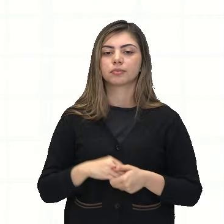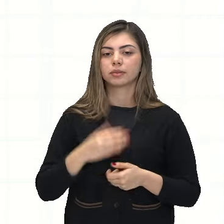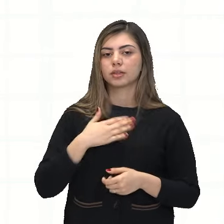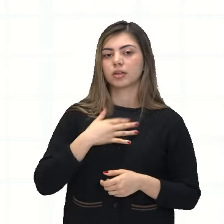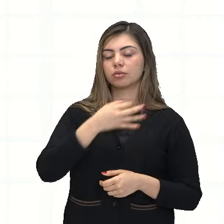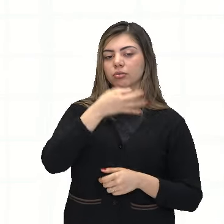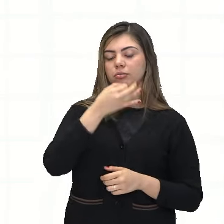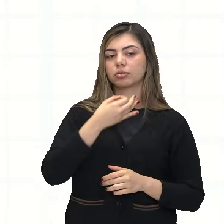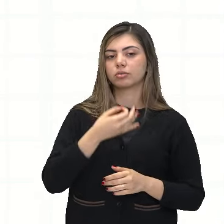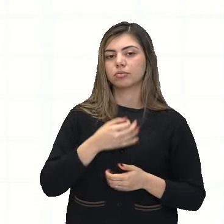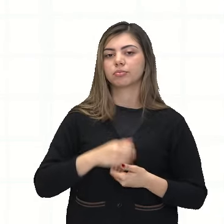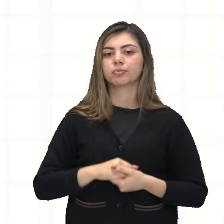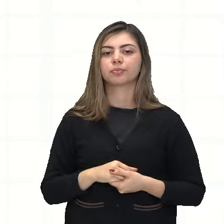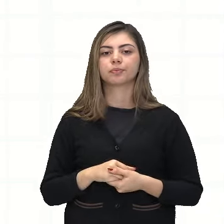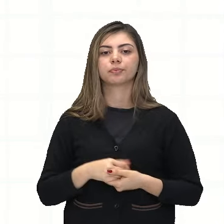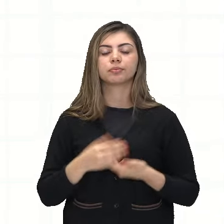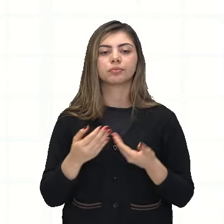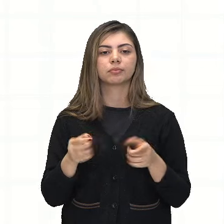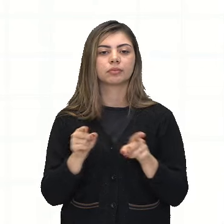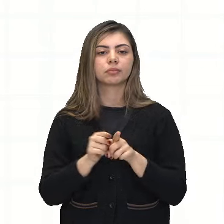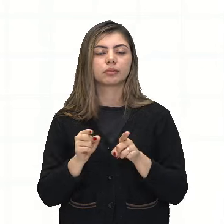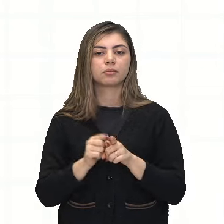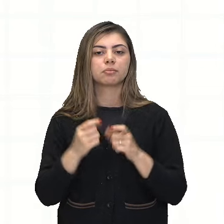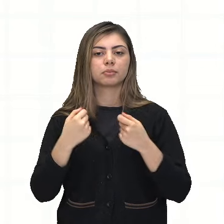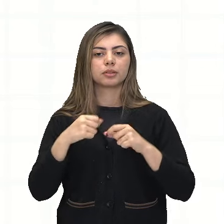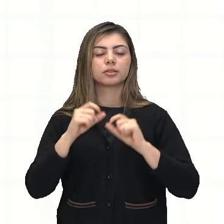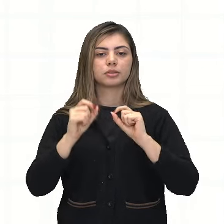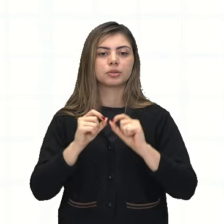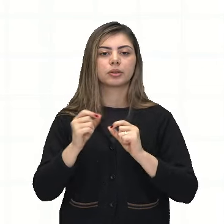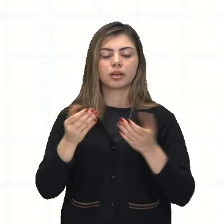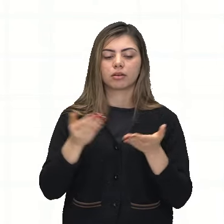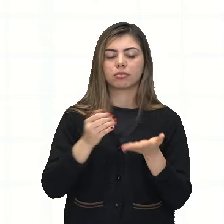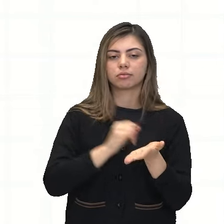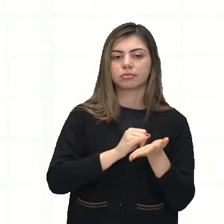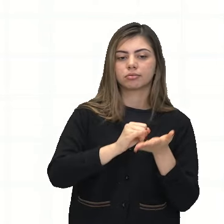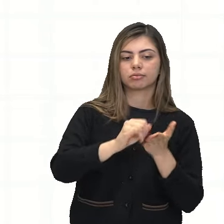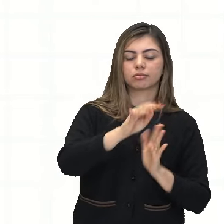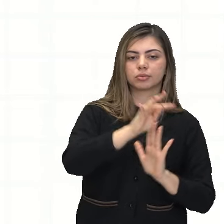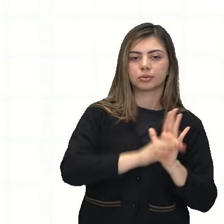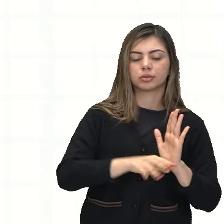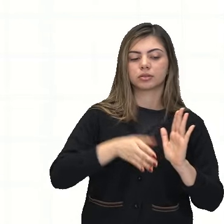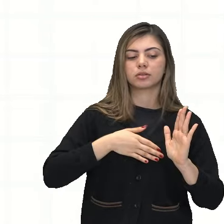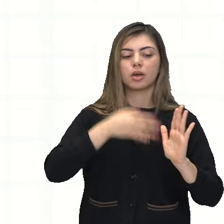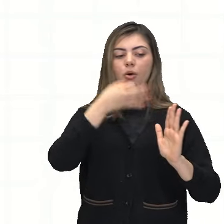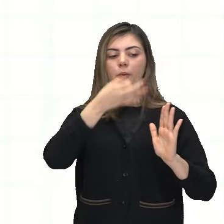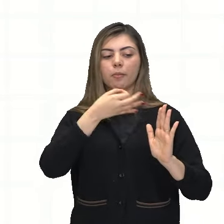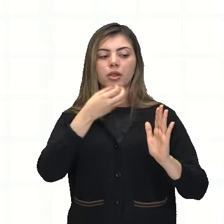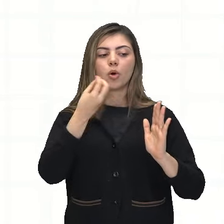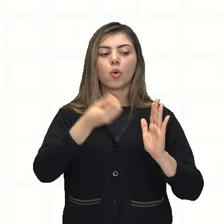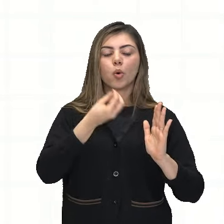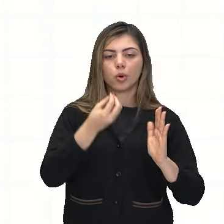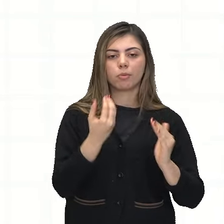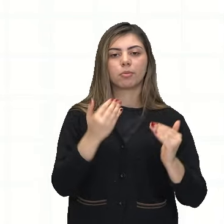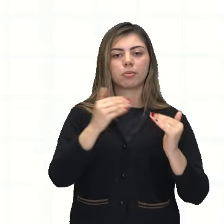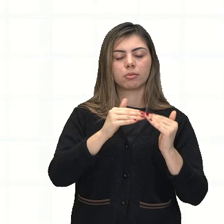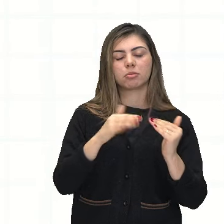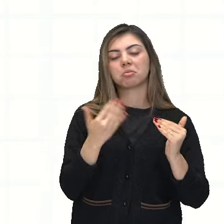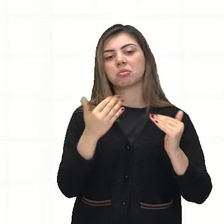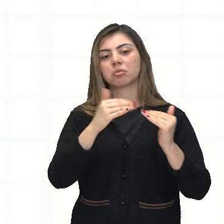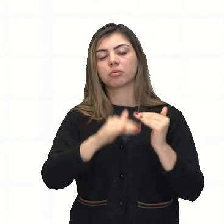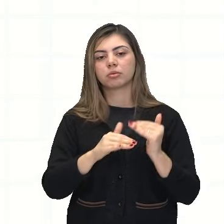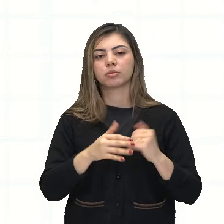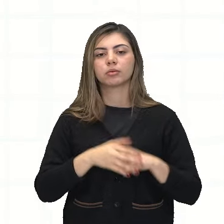defender deve ser apresentado de forma assertiva na introdução do texto a minha posição né Para que o leitor compreenda imediatamente a posição